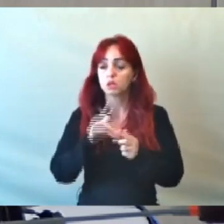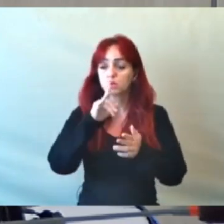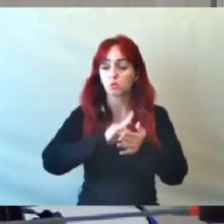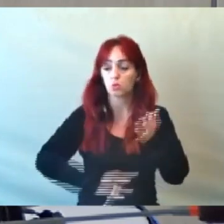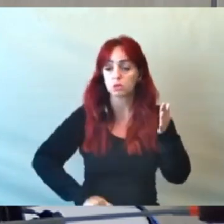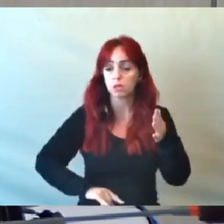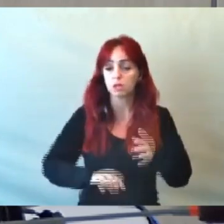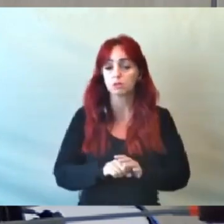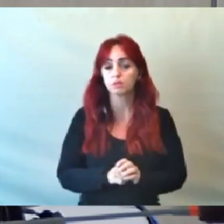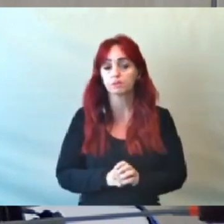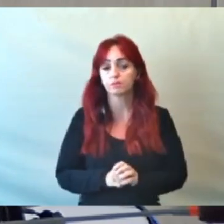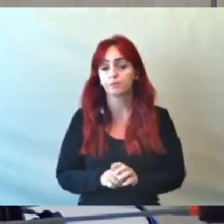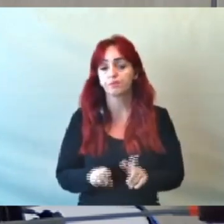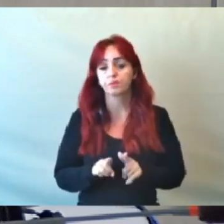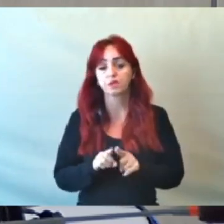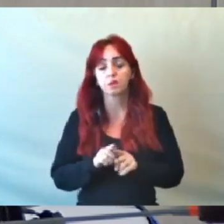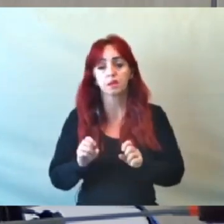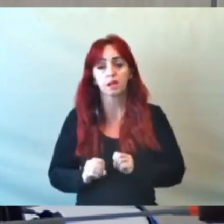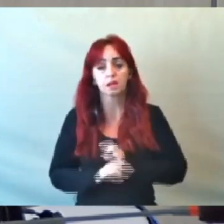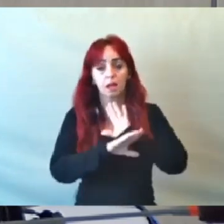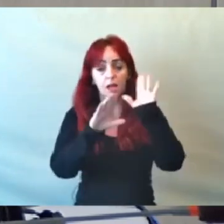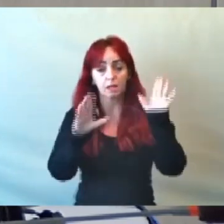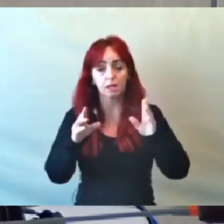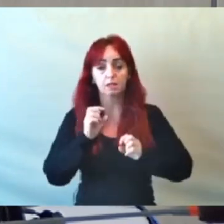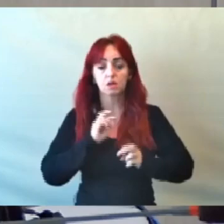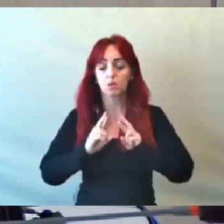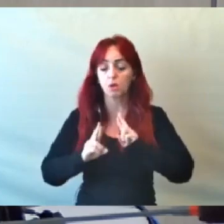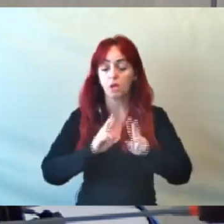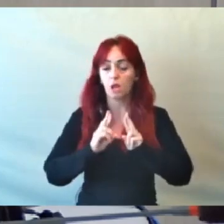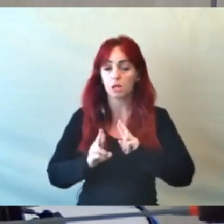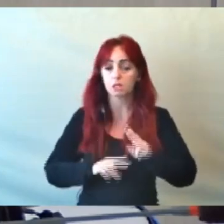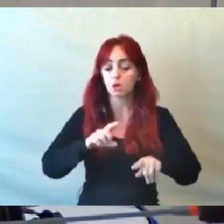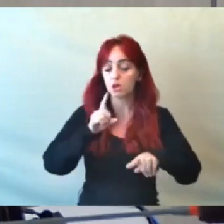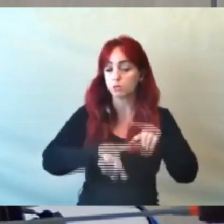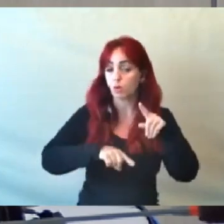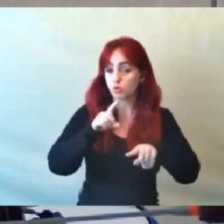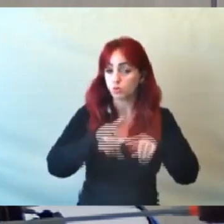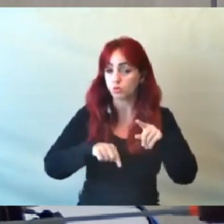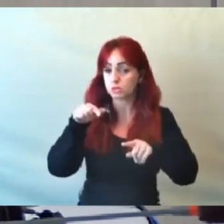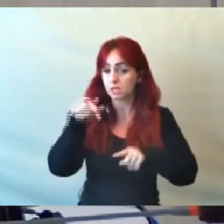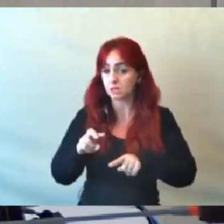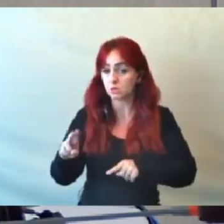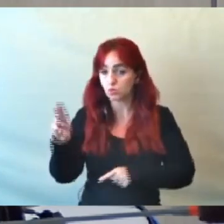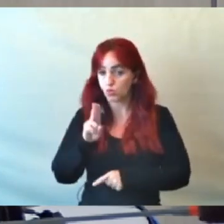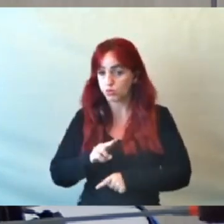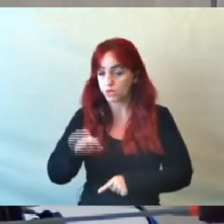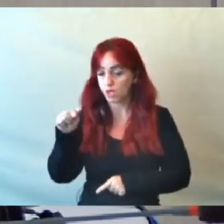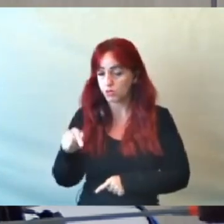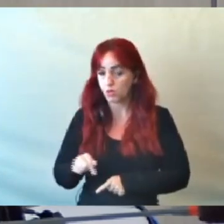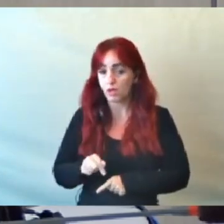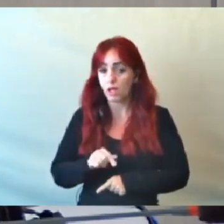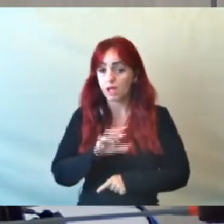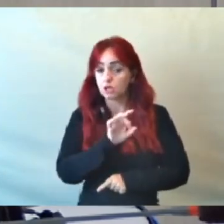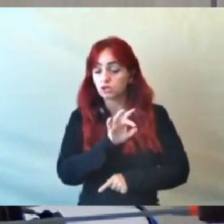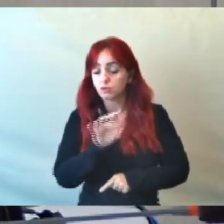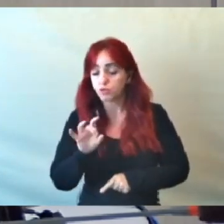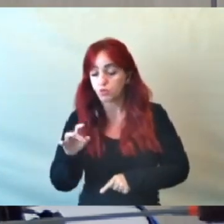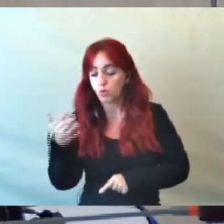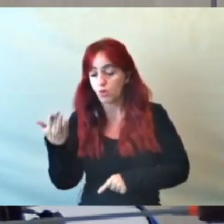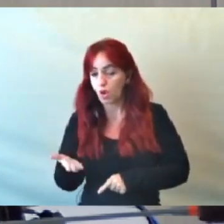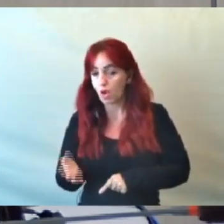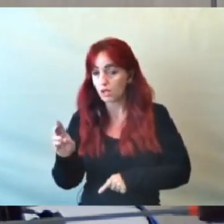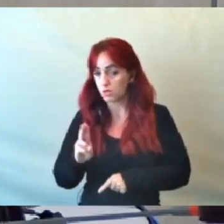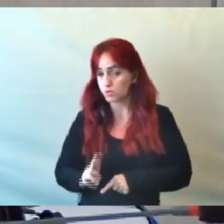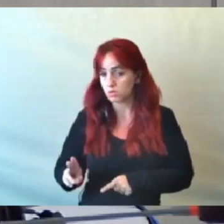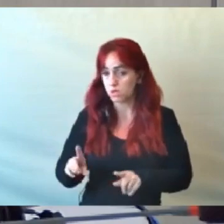com relação aos produtos que estão sendo colocados de forma individualizada, inclusive. E a prefeitura insiste